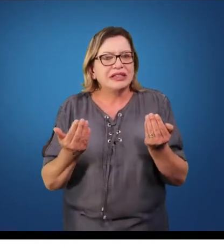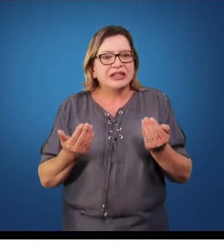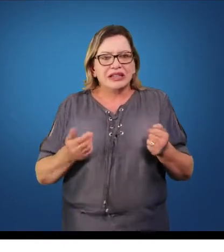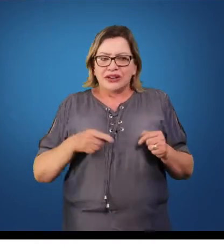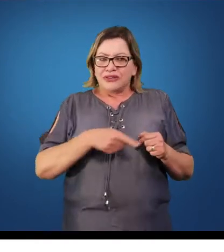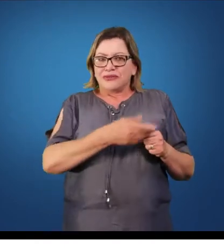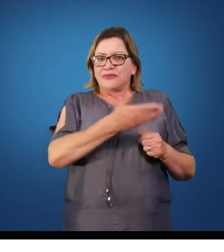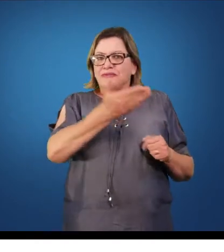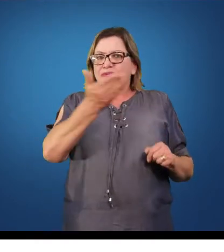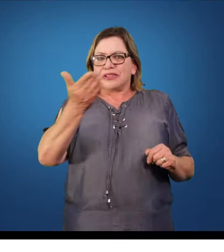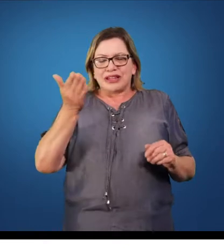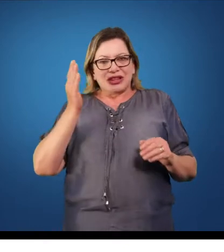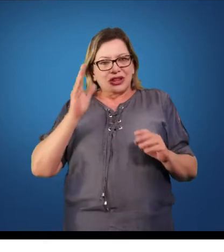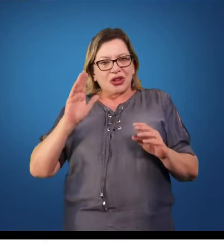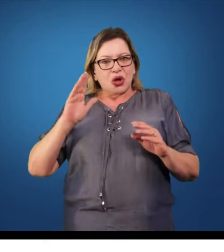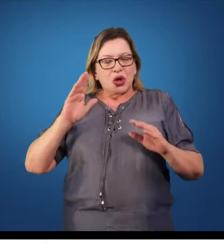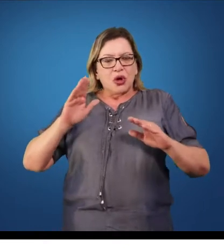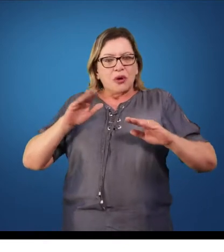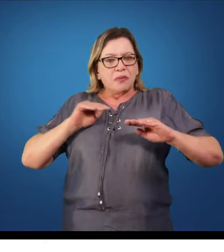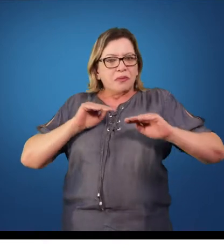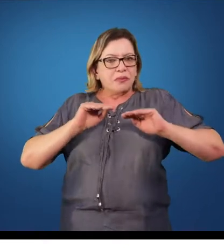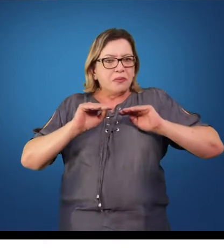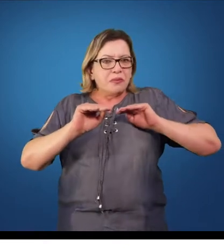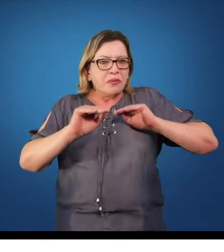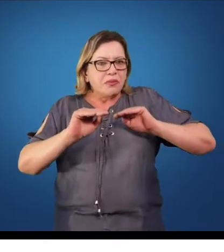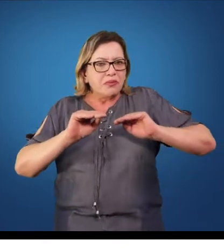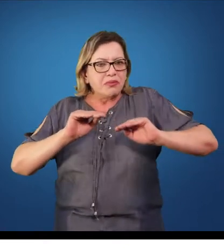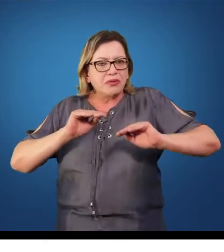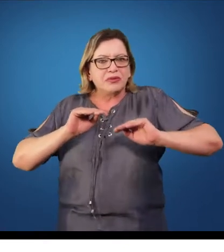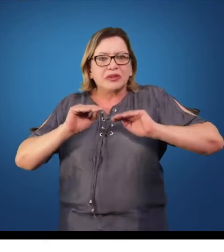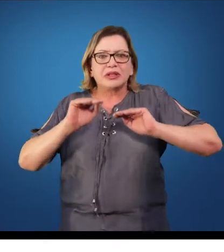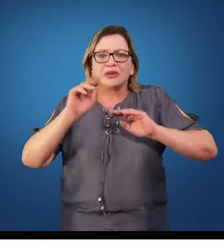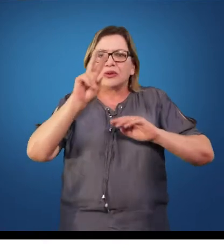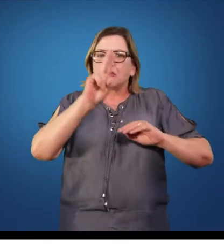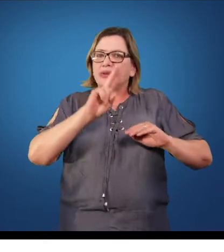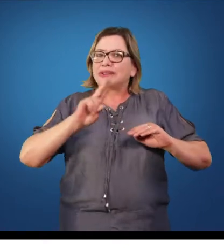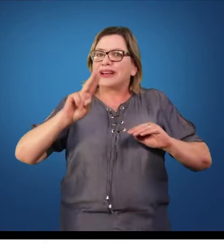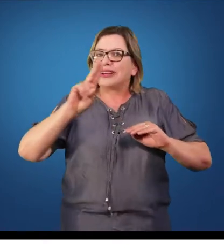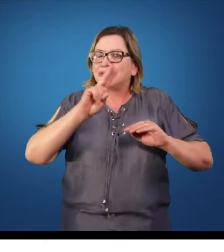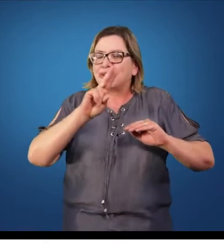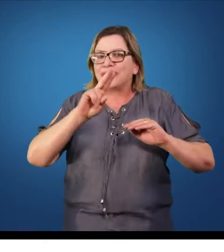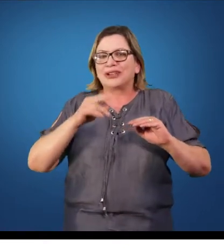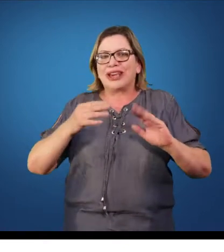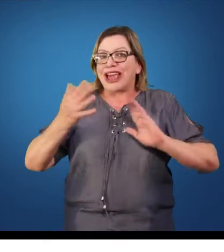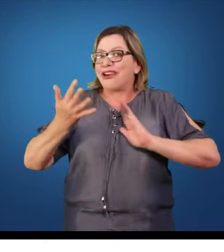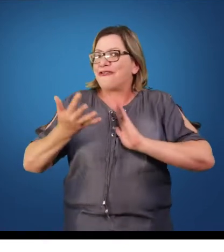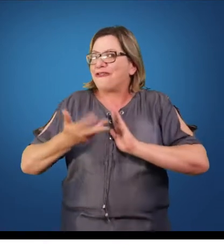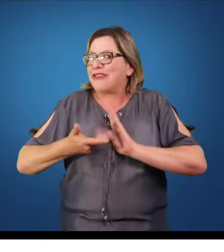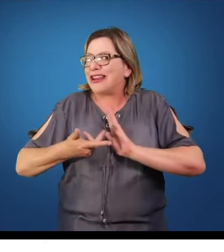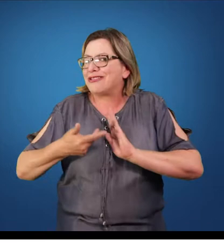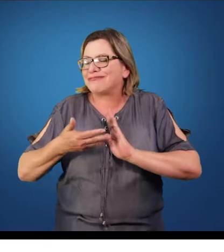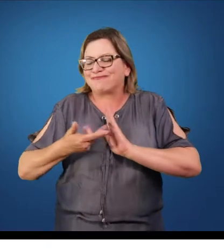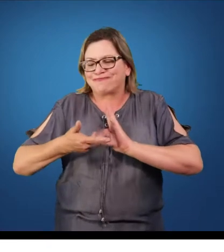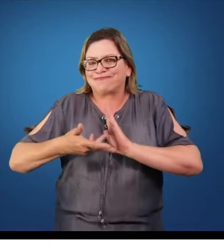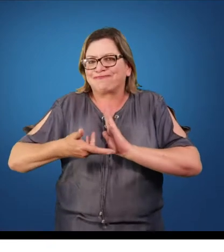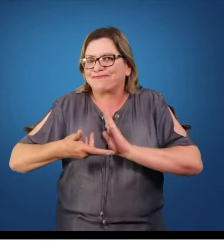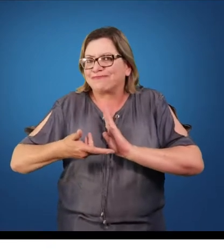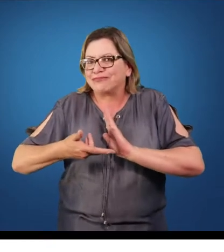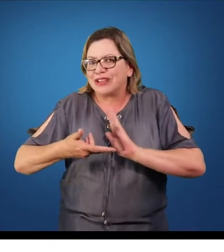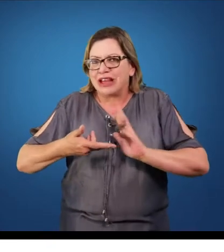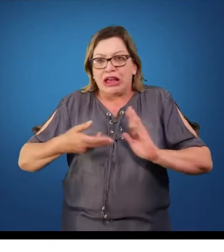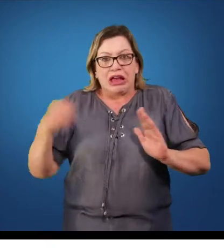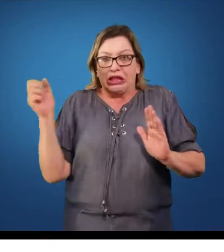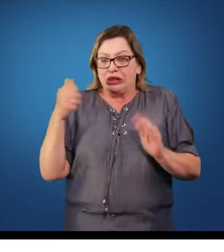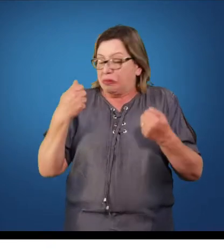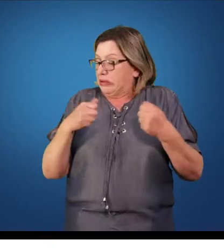vocês já farão esse movimento já utilizando uma certa velocidade, né? Ou seja, não precisa